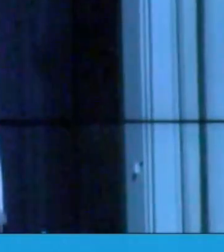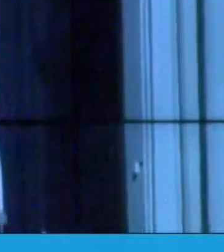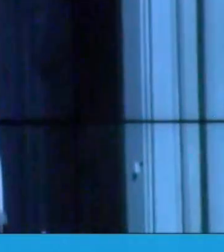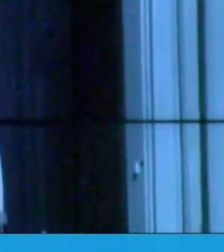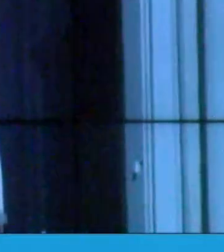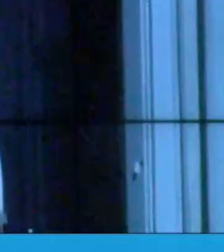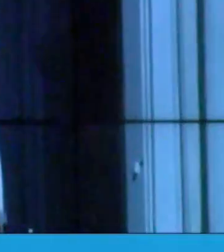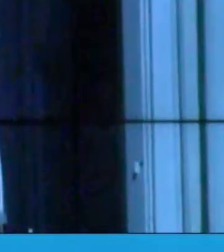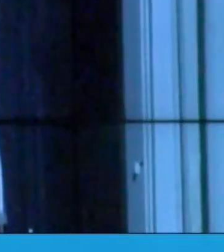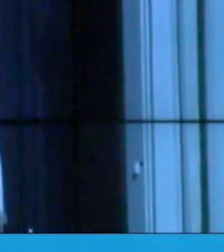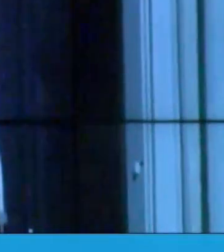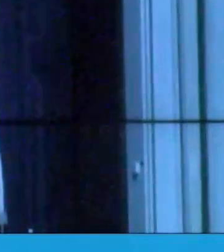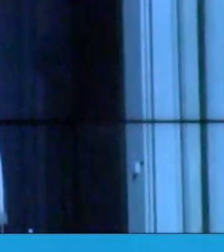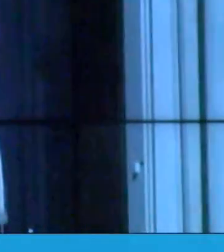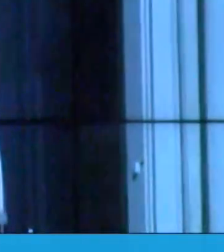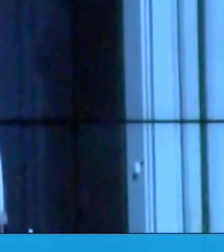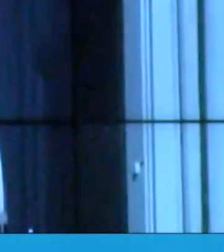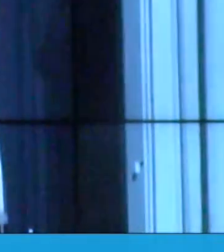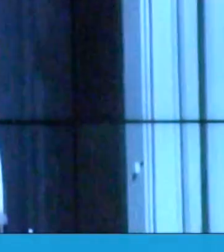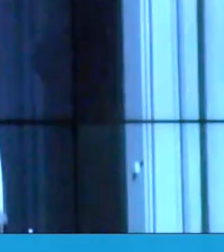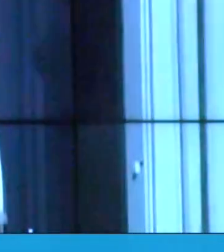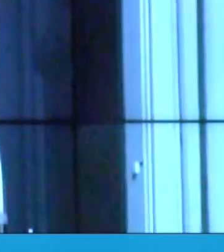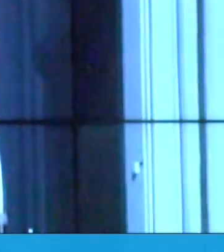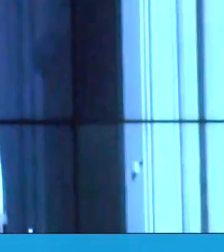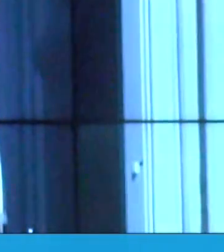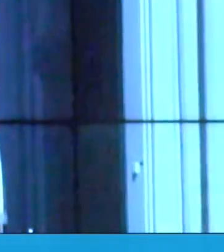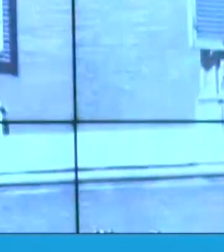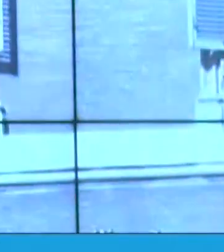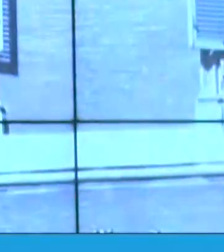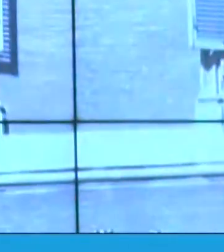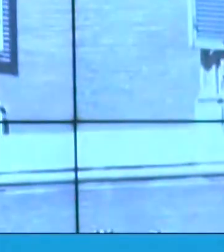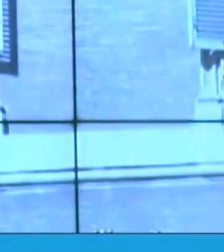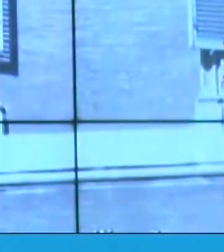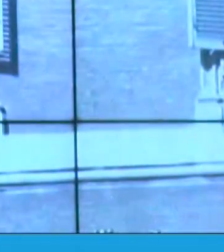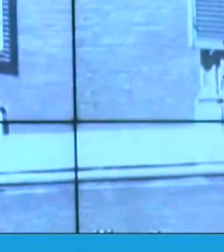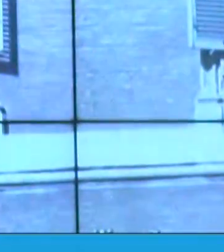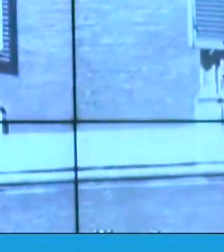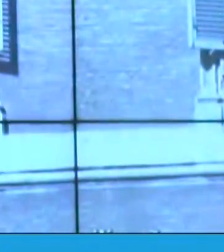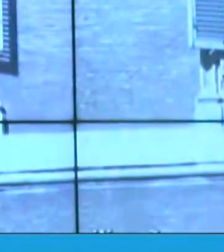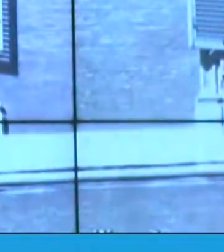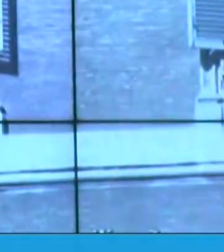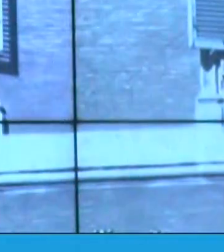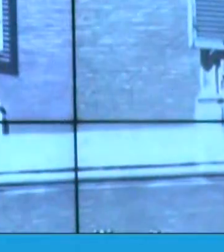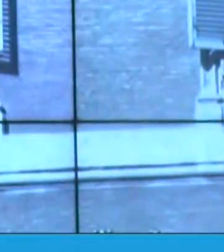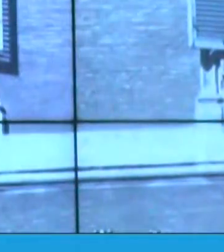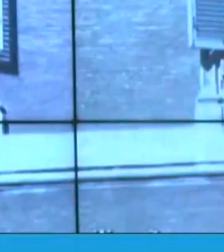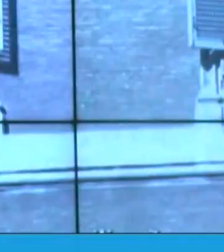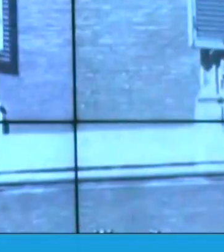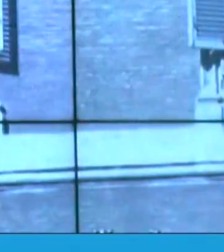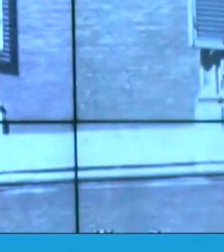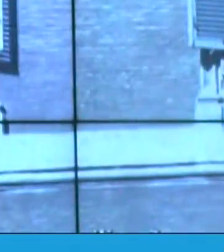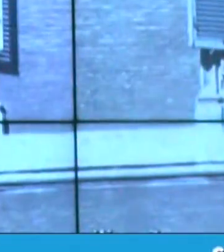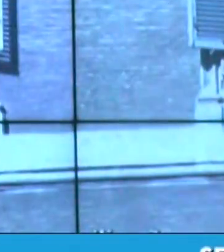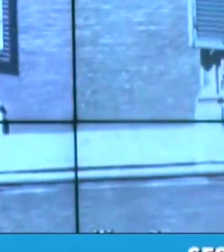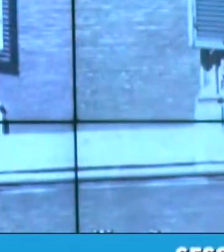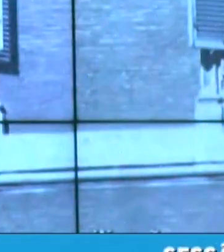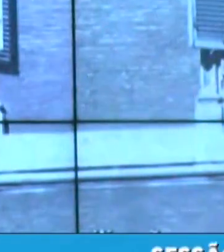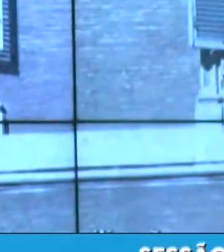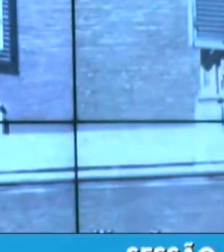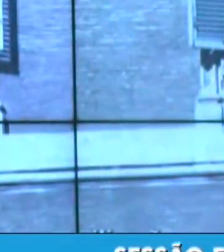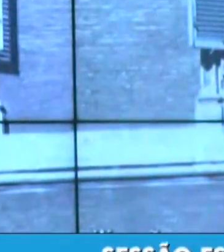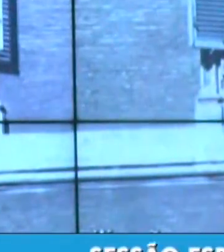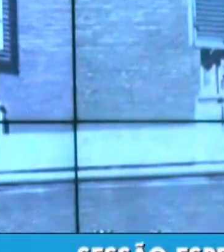fatti all'odio e alla violenza e sì alla fraternità e